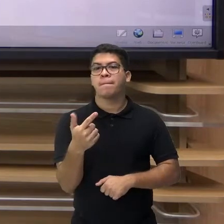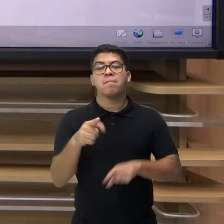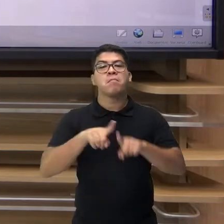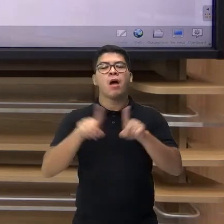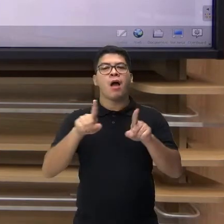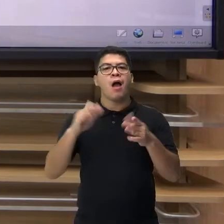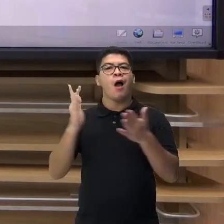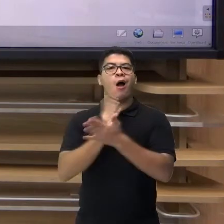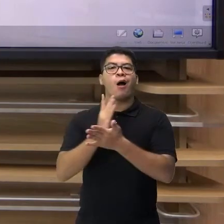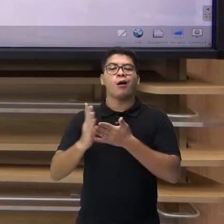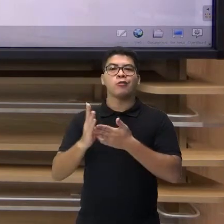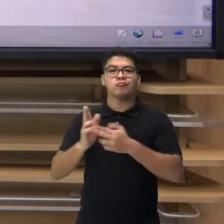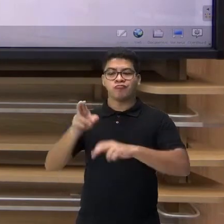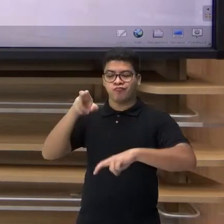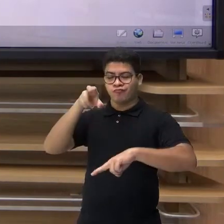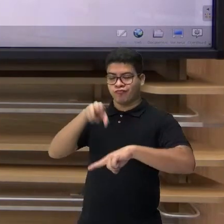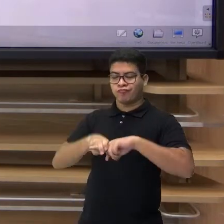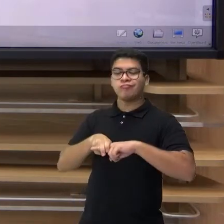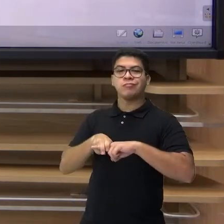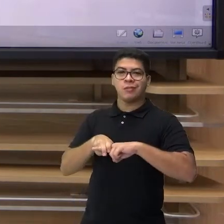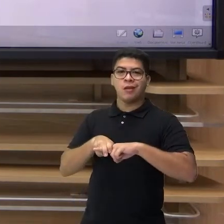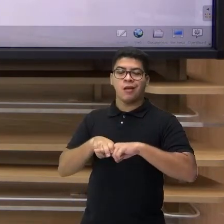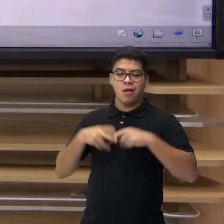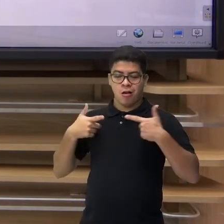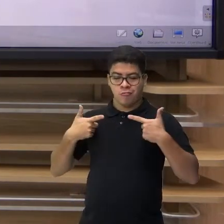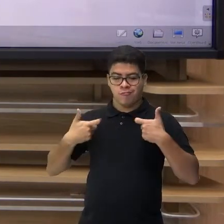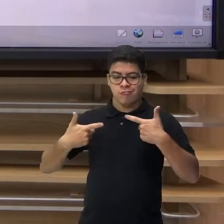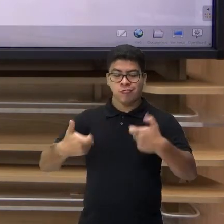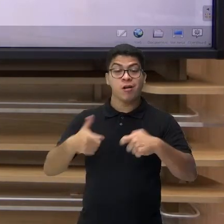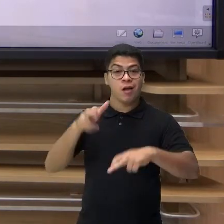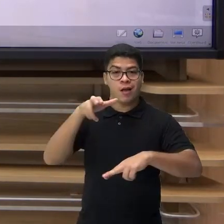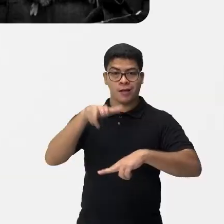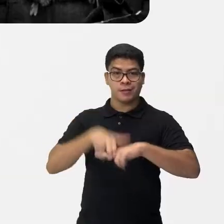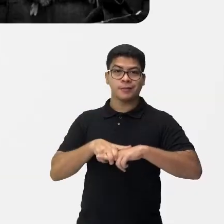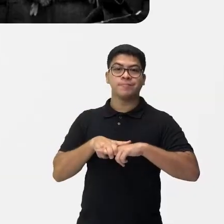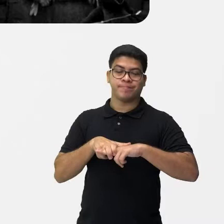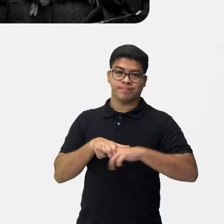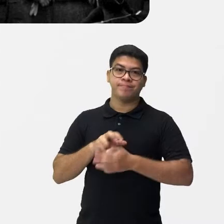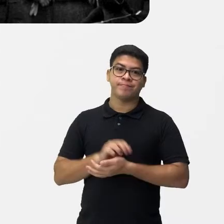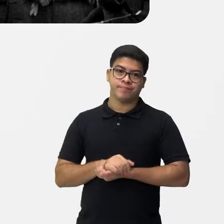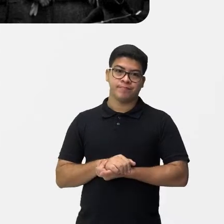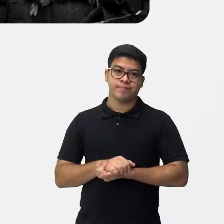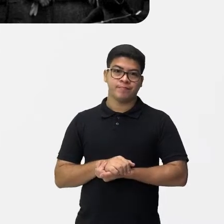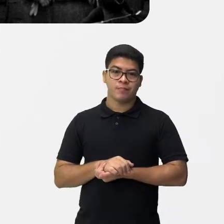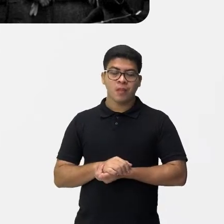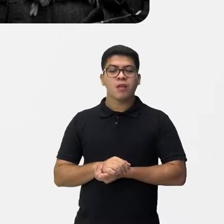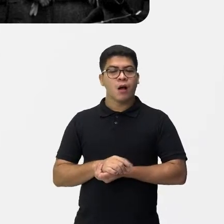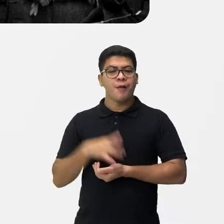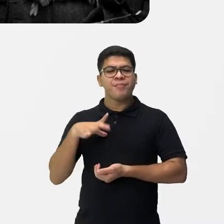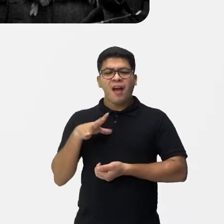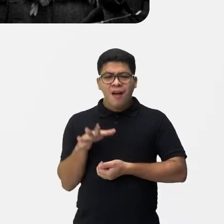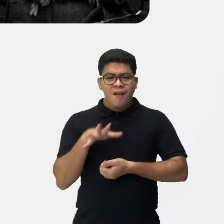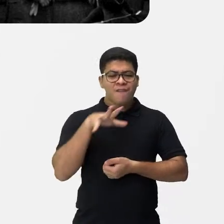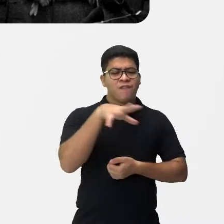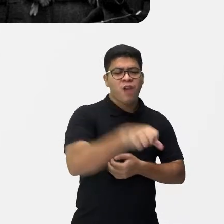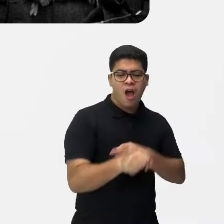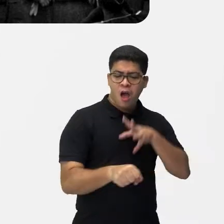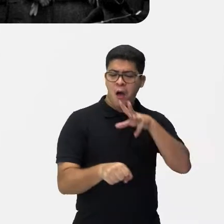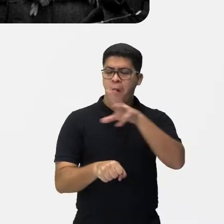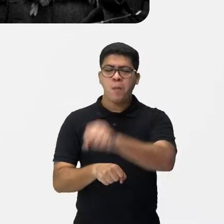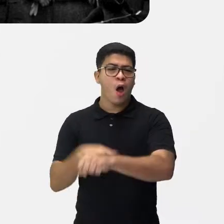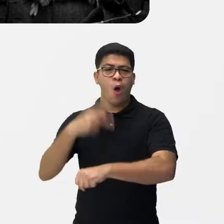sentada. Vamos ver aqui que em abril de 1940, a Alemanha vai invadir e conquistar a Dinamarca, a Noruega, isso tudo para